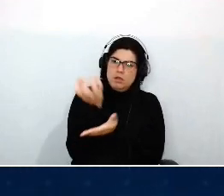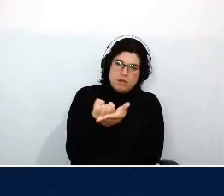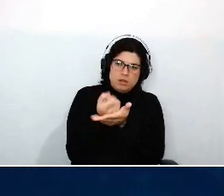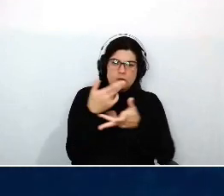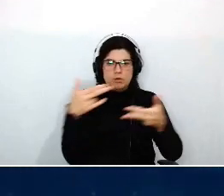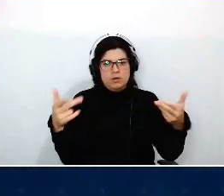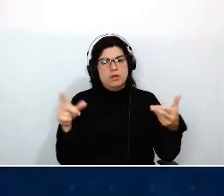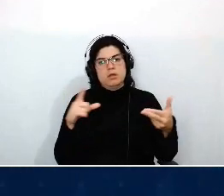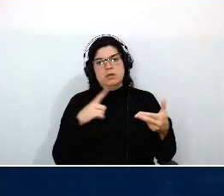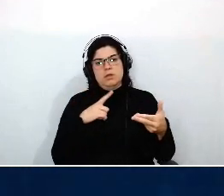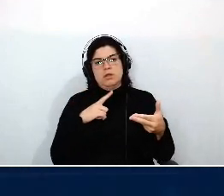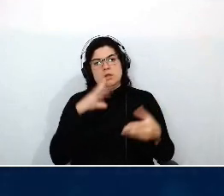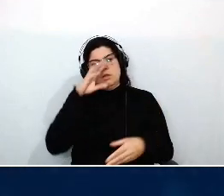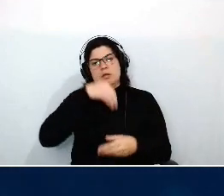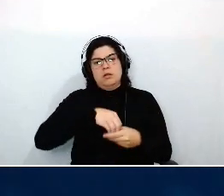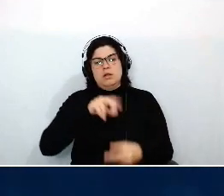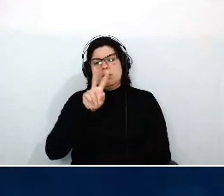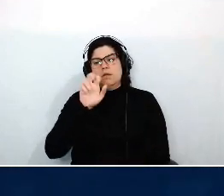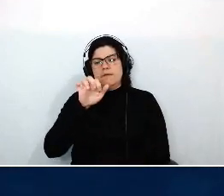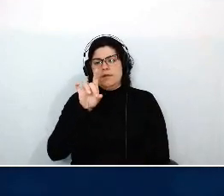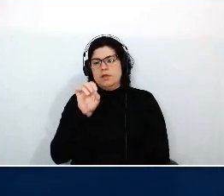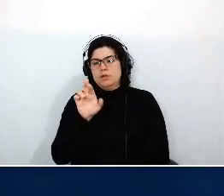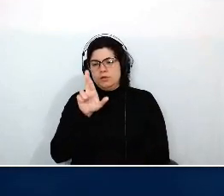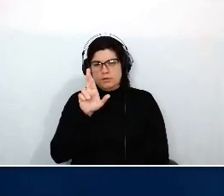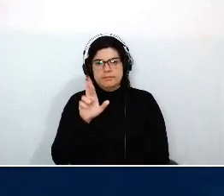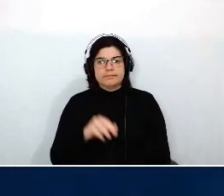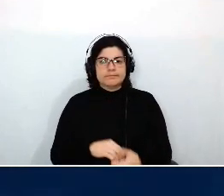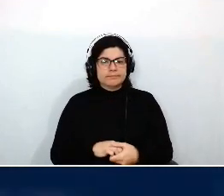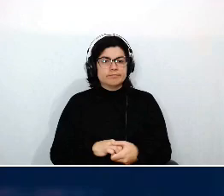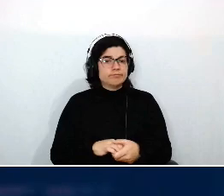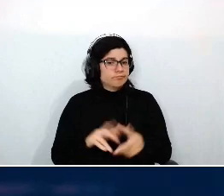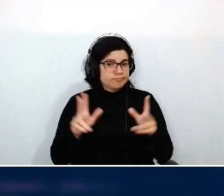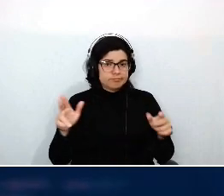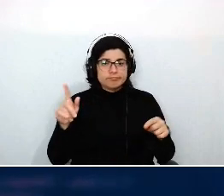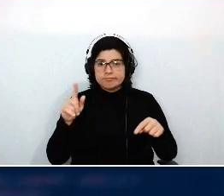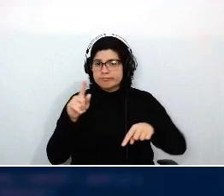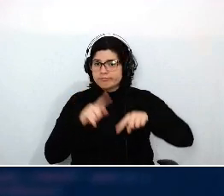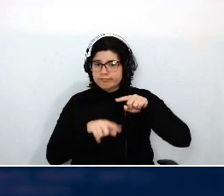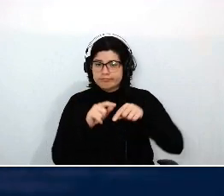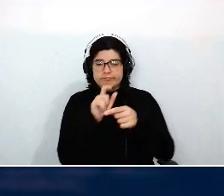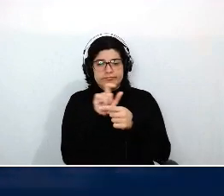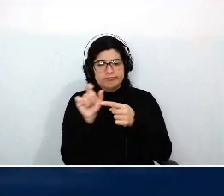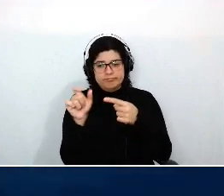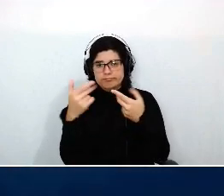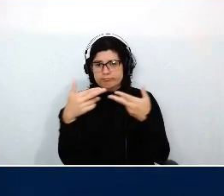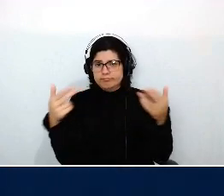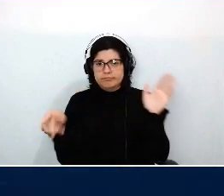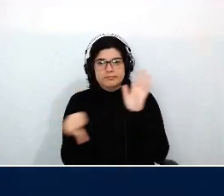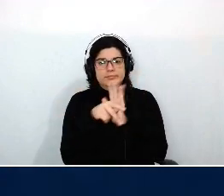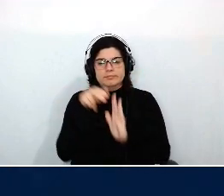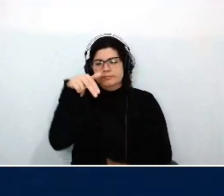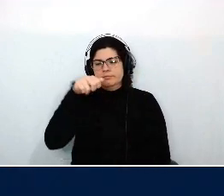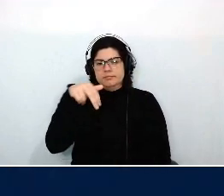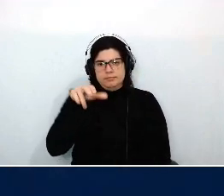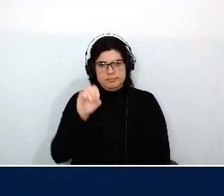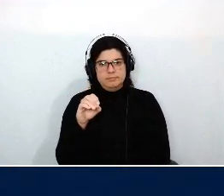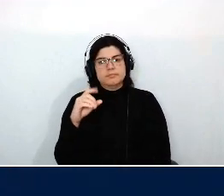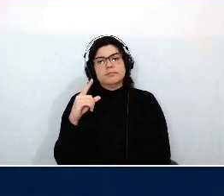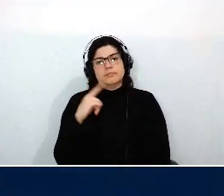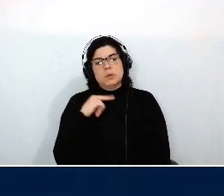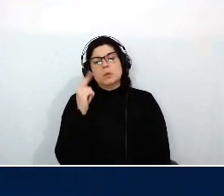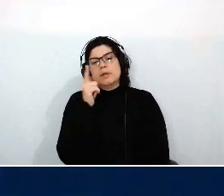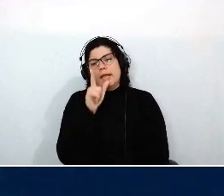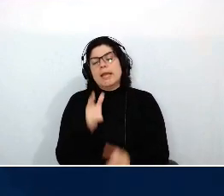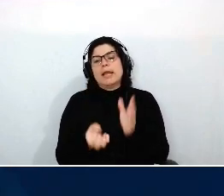vendor. Uma delas, os nossos componentes da Nano. Então a Nano tem uma App Factory, que serve para construir